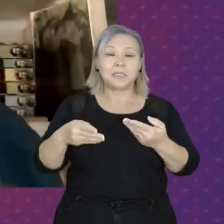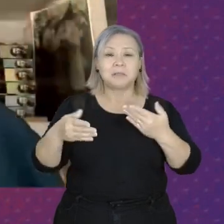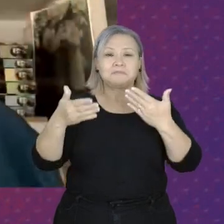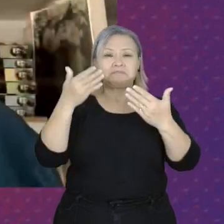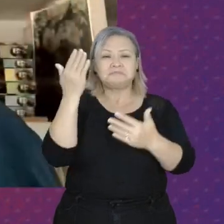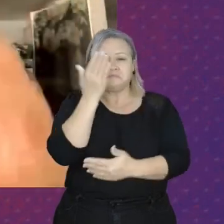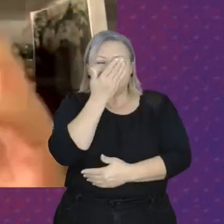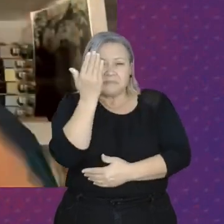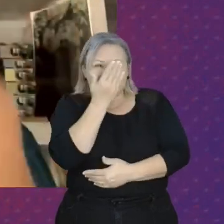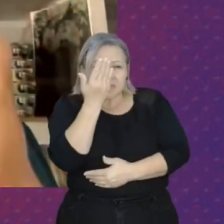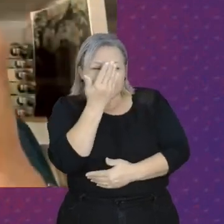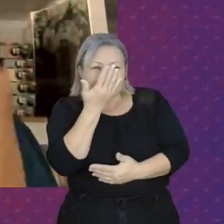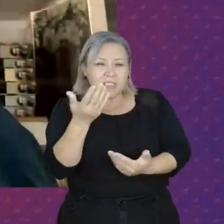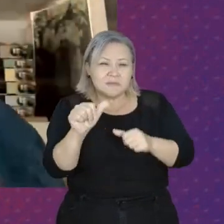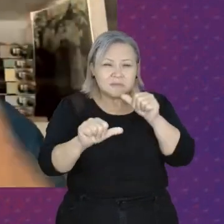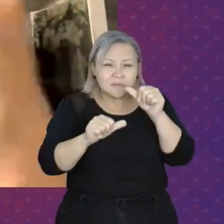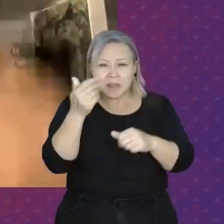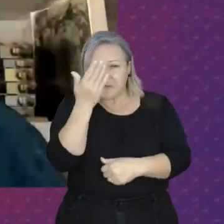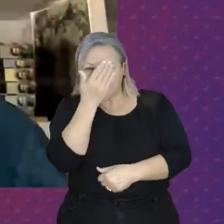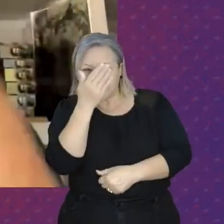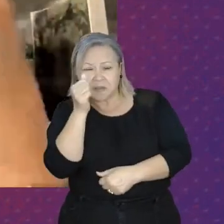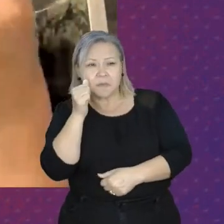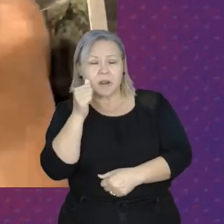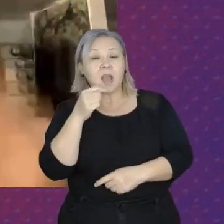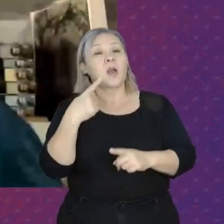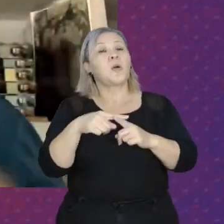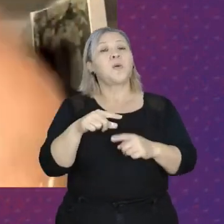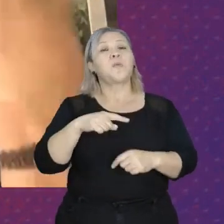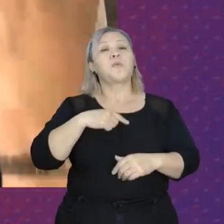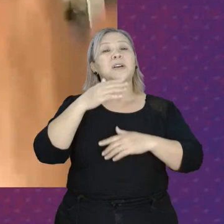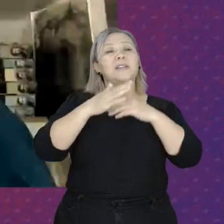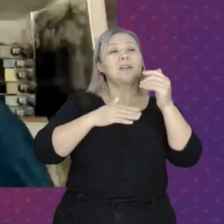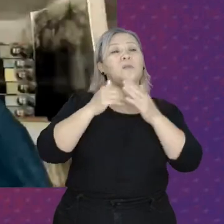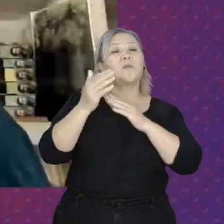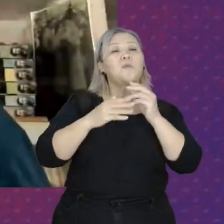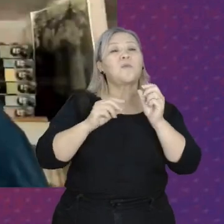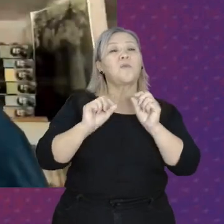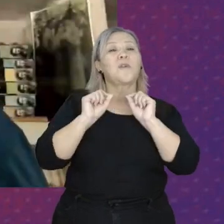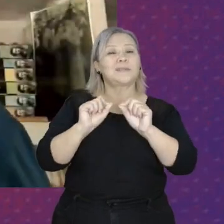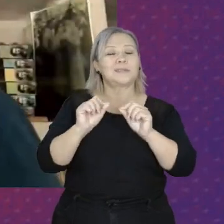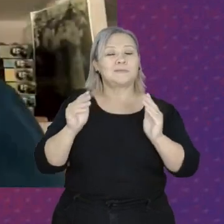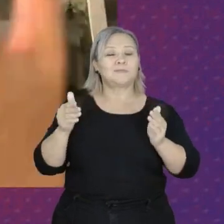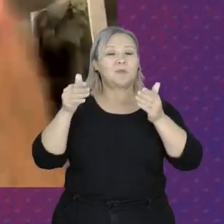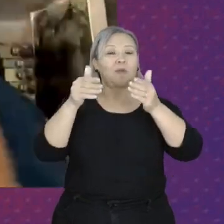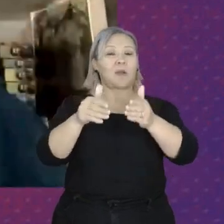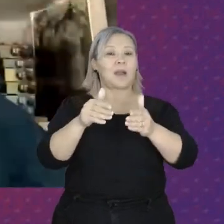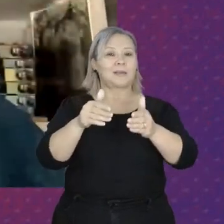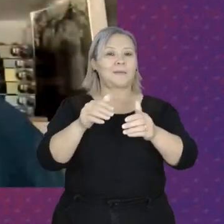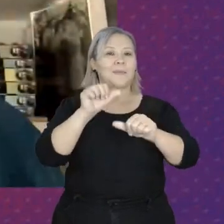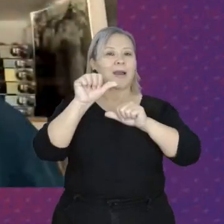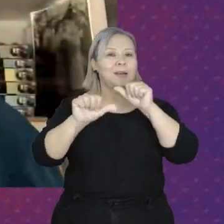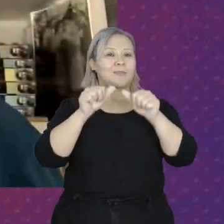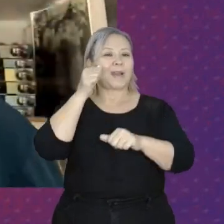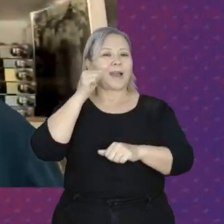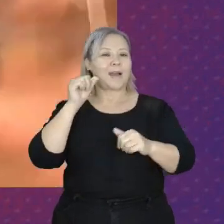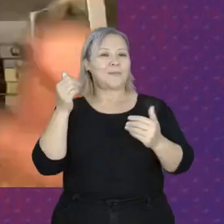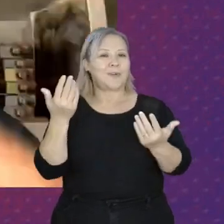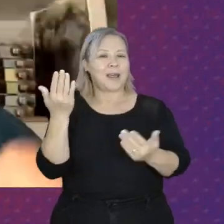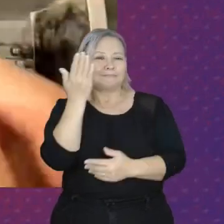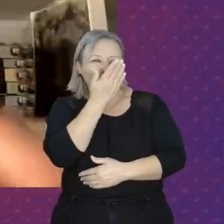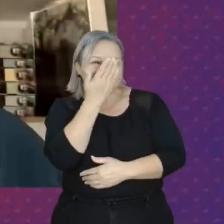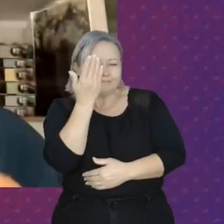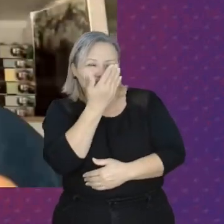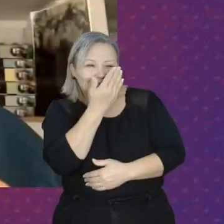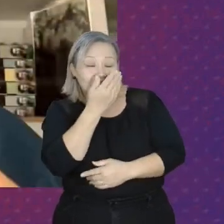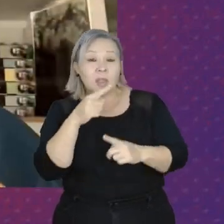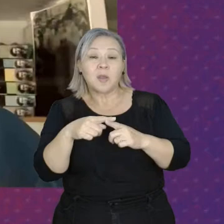tornam invisíveis porque há uma ação voltada para torná-las invisíveis, porque dessa maneira